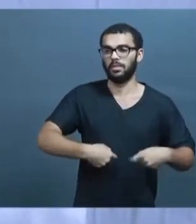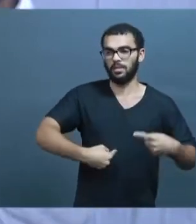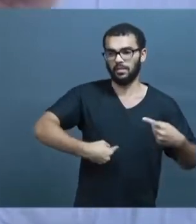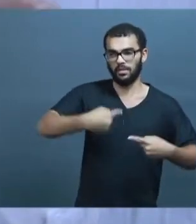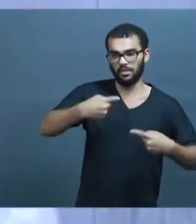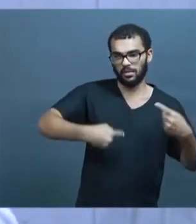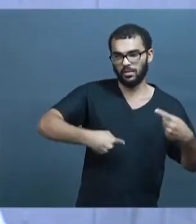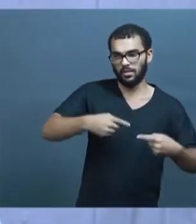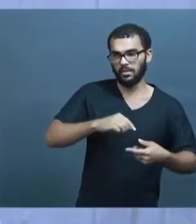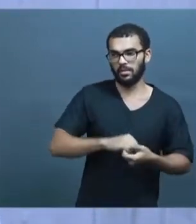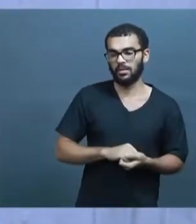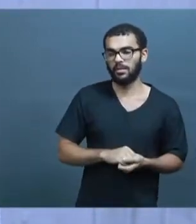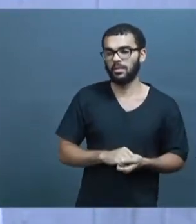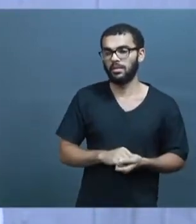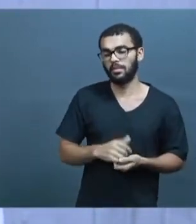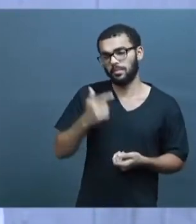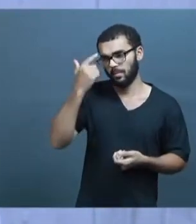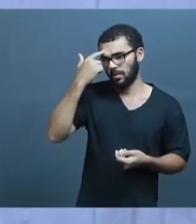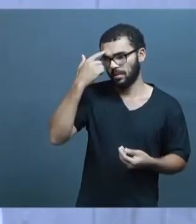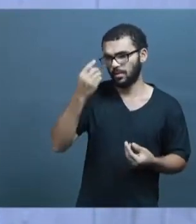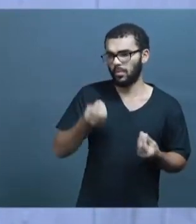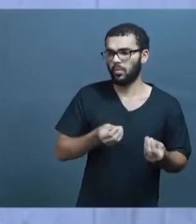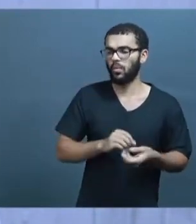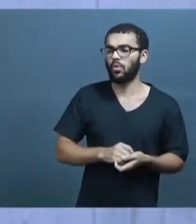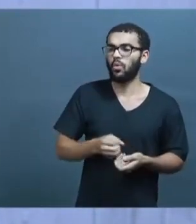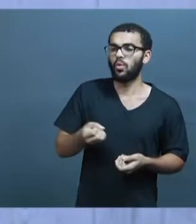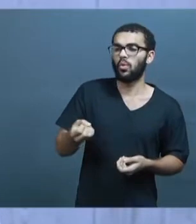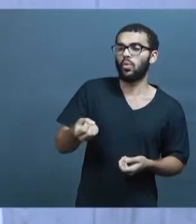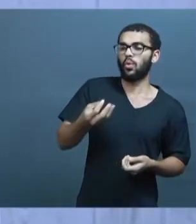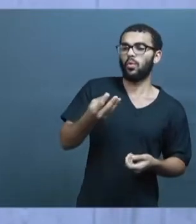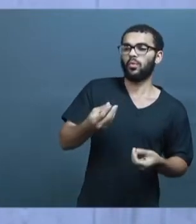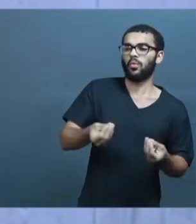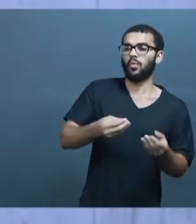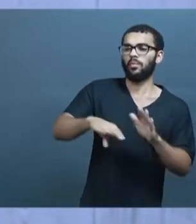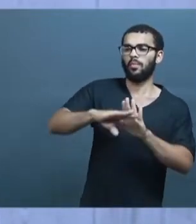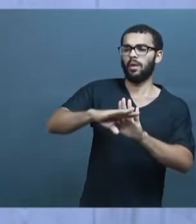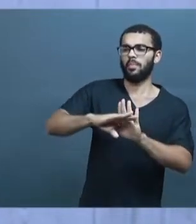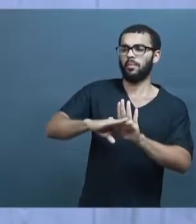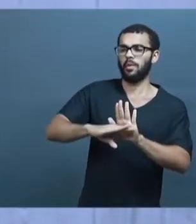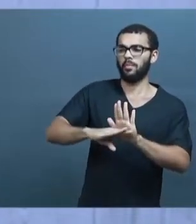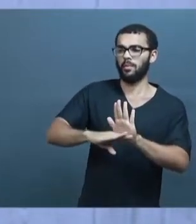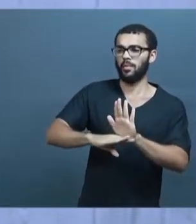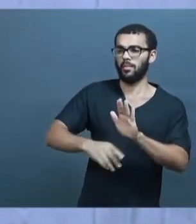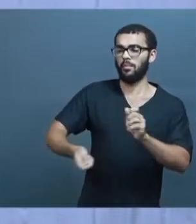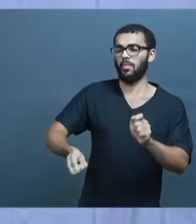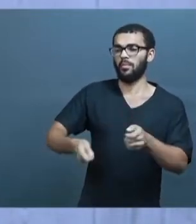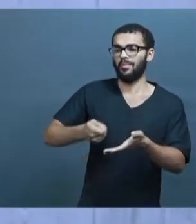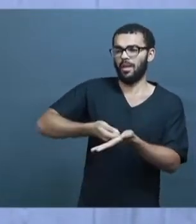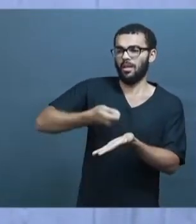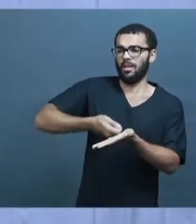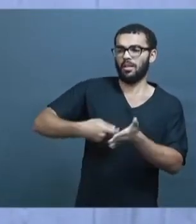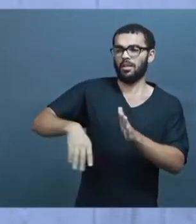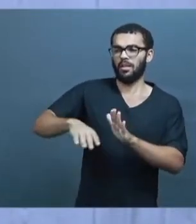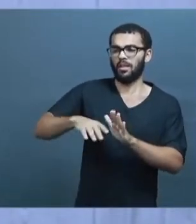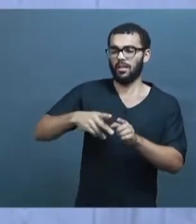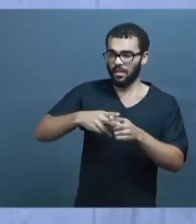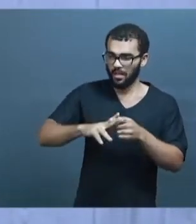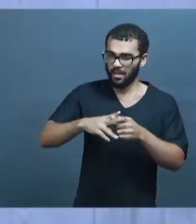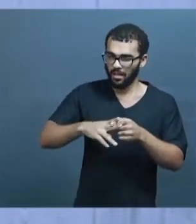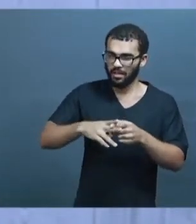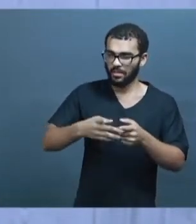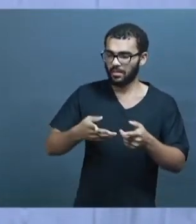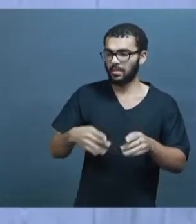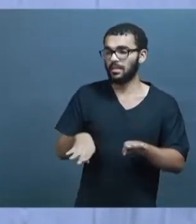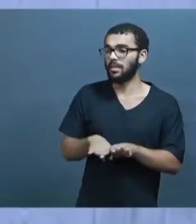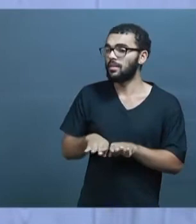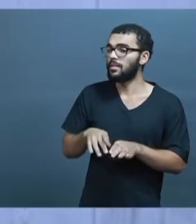ponta, ou seja, um novo desenho tributário, um novo desenho do orçamento, uma escala de prioridades,